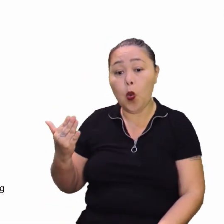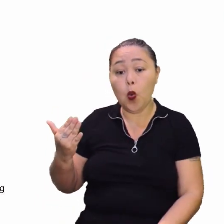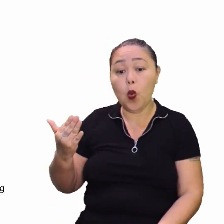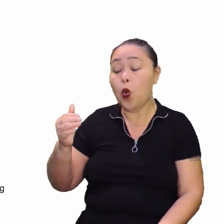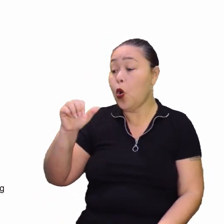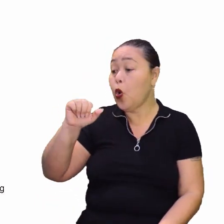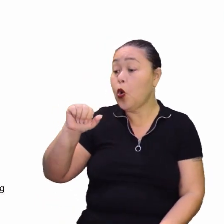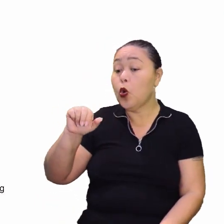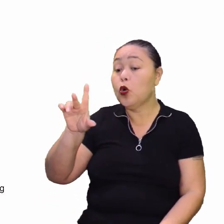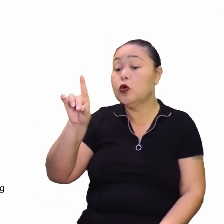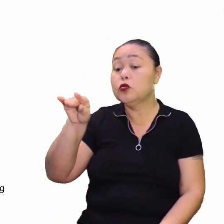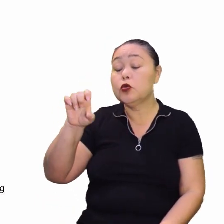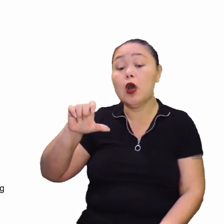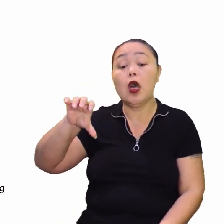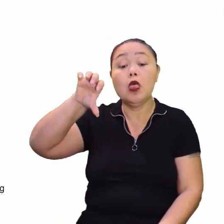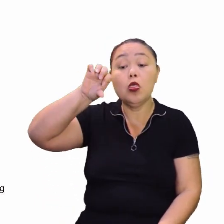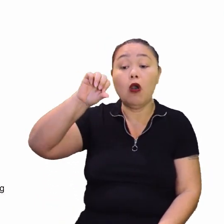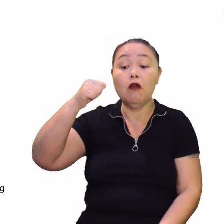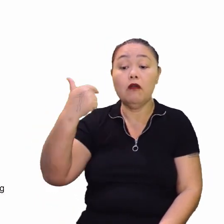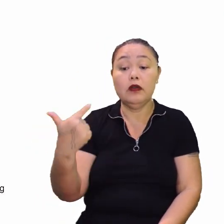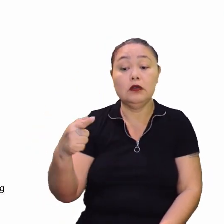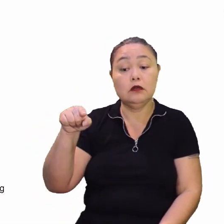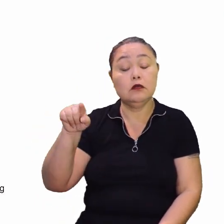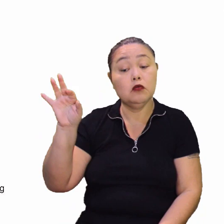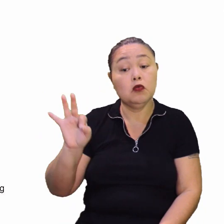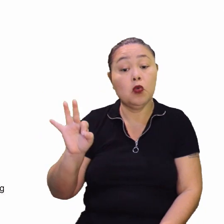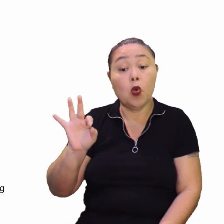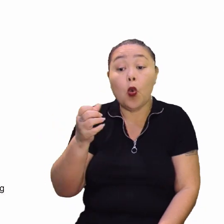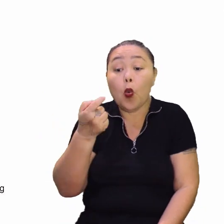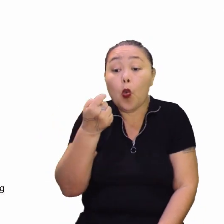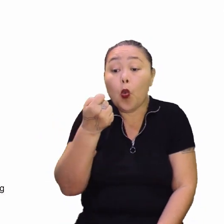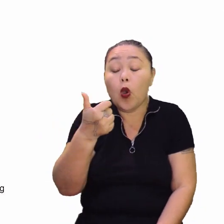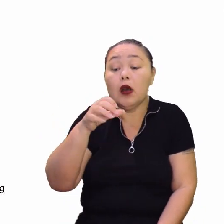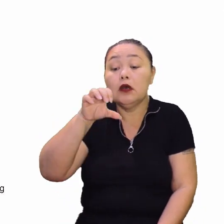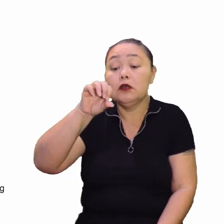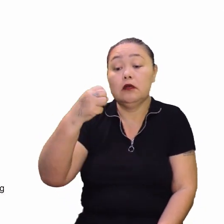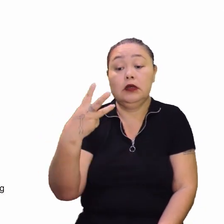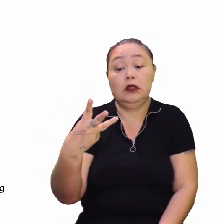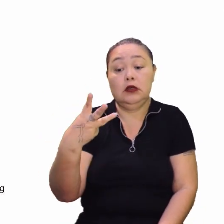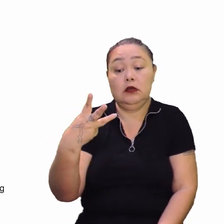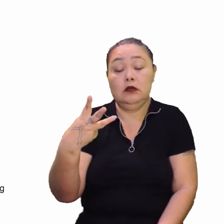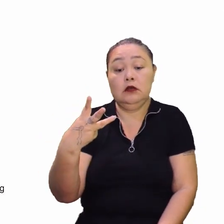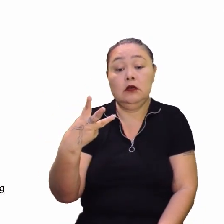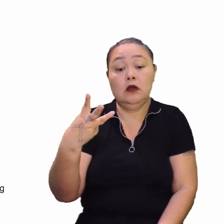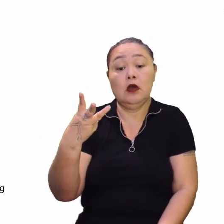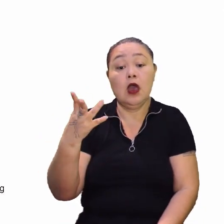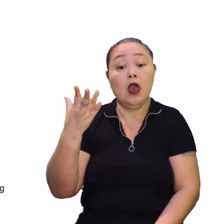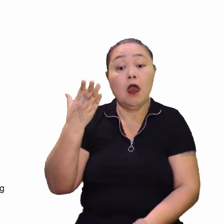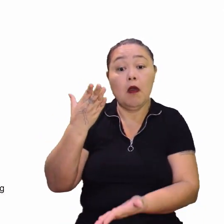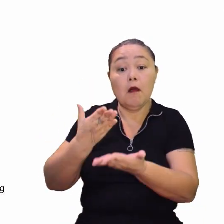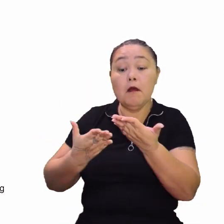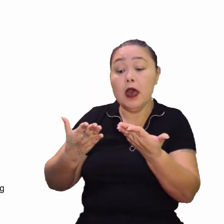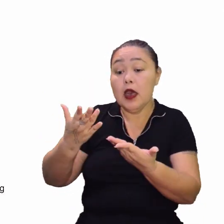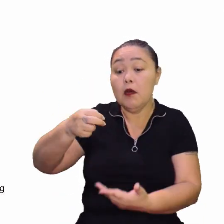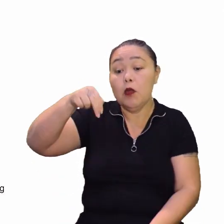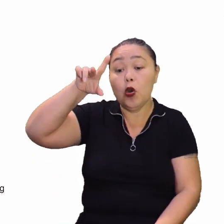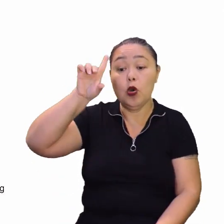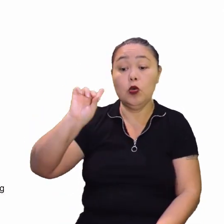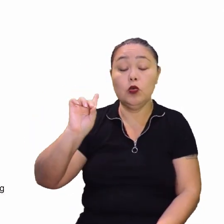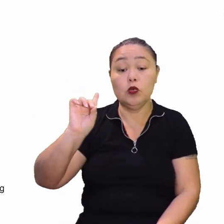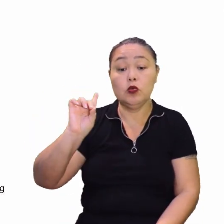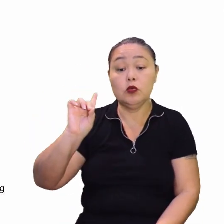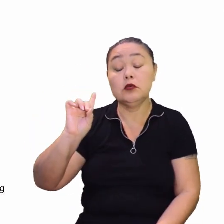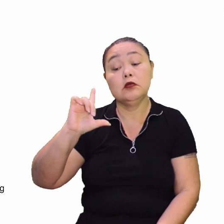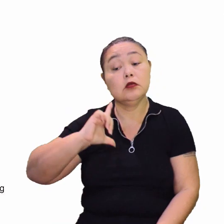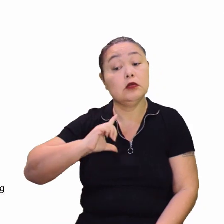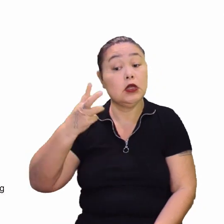está isso lá no Sudeste. 92%, quase 93%. Estamos perdendo para o Nordeste, que